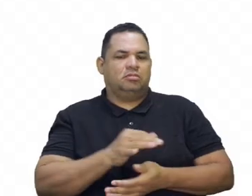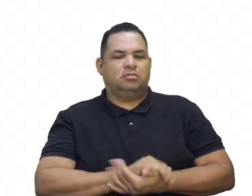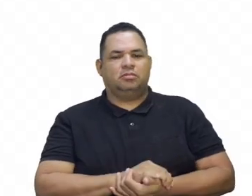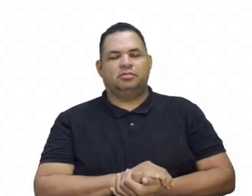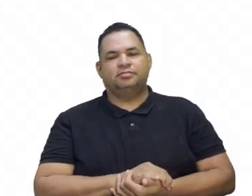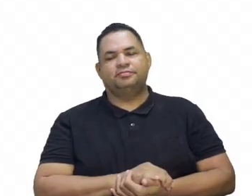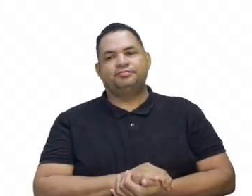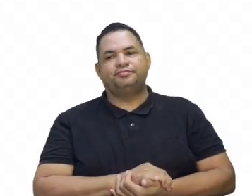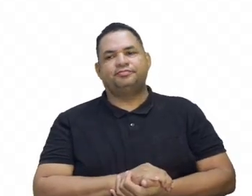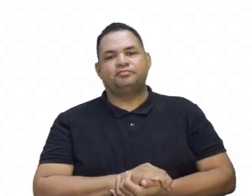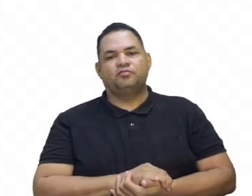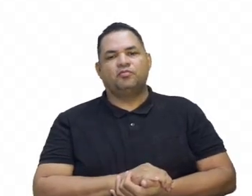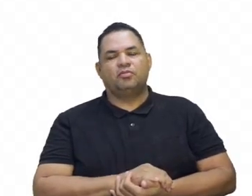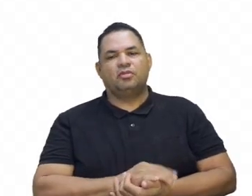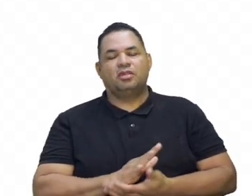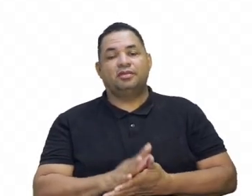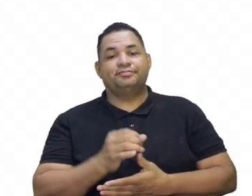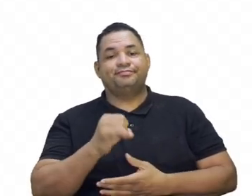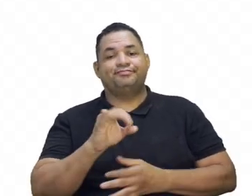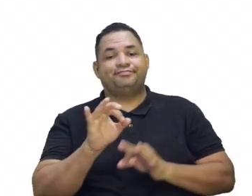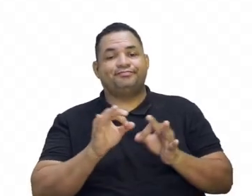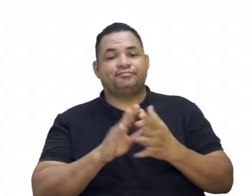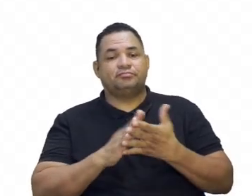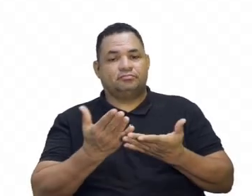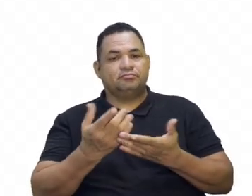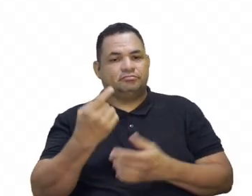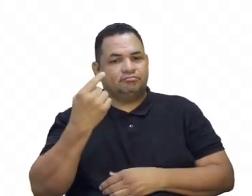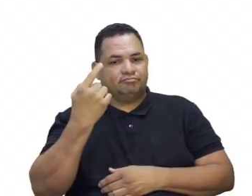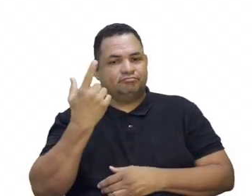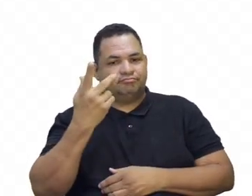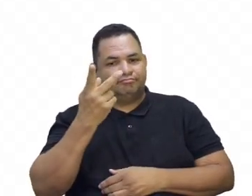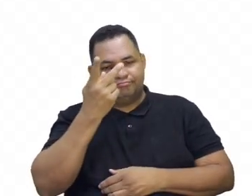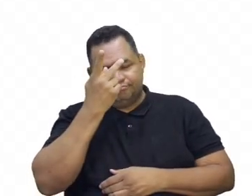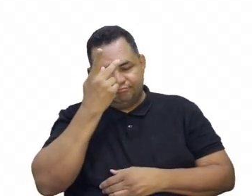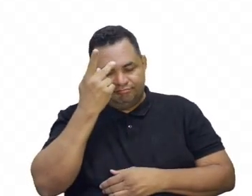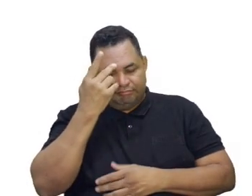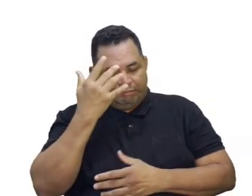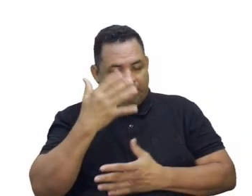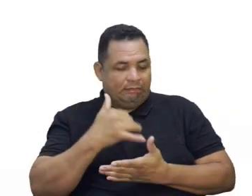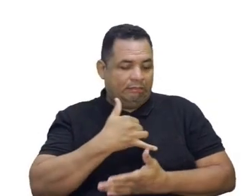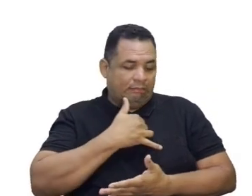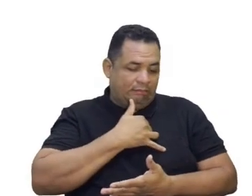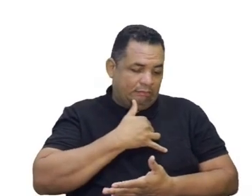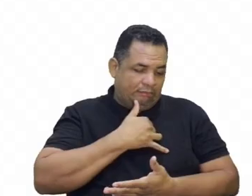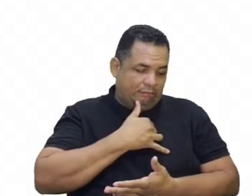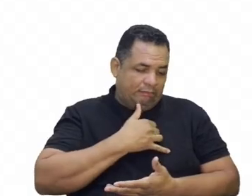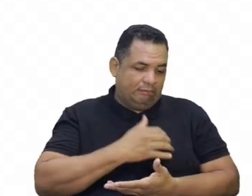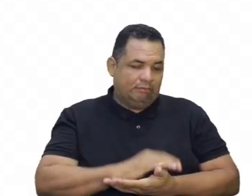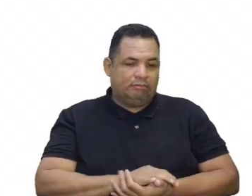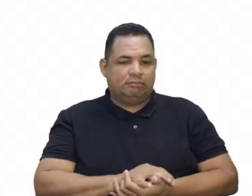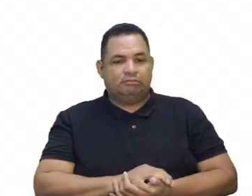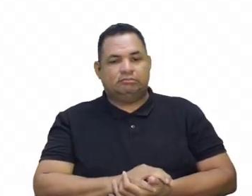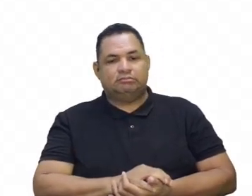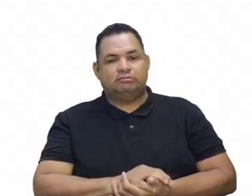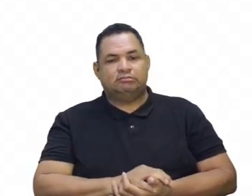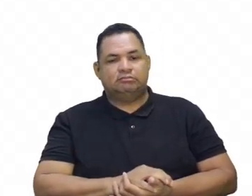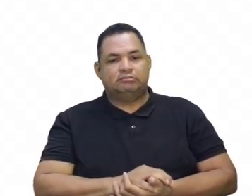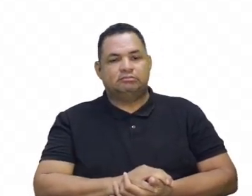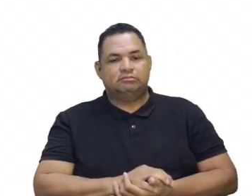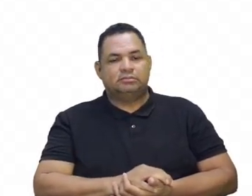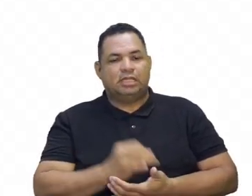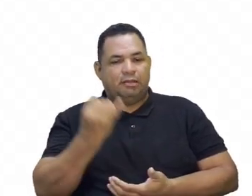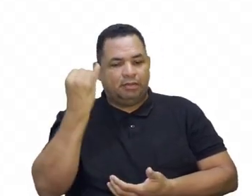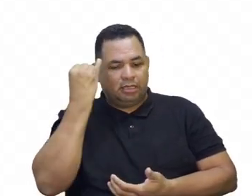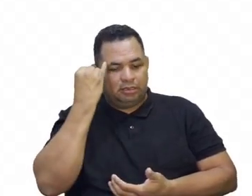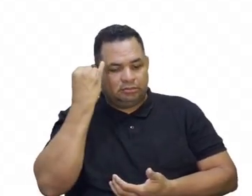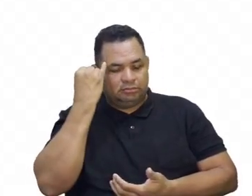alternativa correta. Ou seja, se você fosse, né, uma pessoa um pouquinho preguiçosa, né, não quisesse ter tanto trabalho, você conseguiria responder